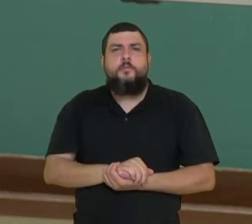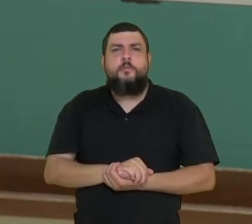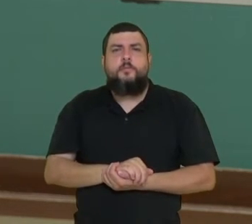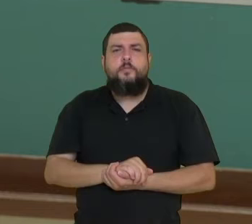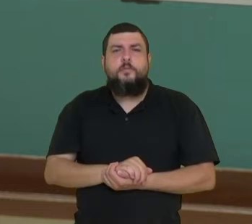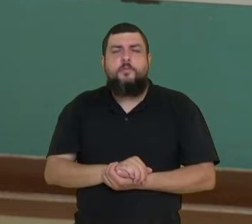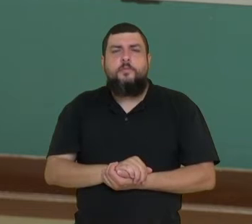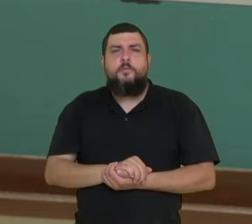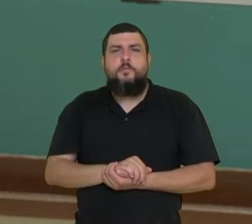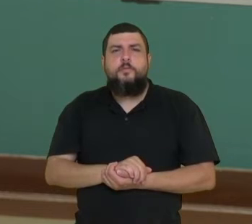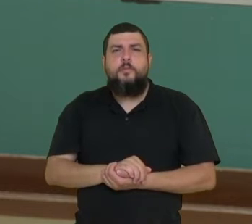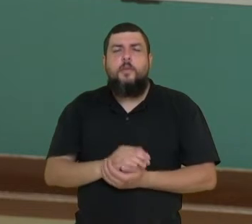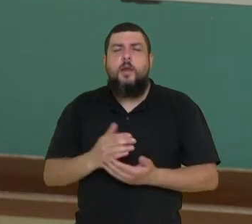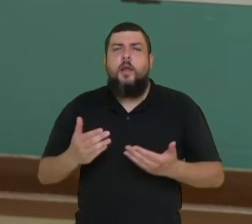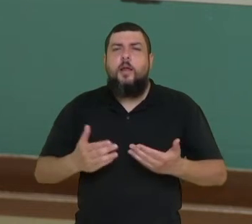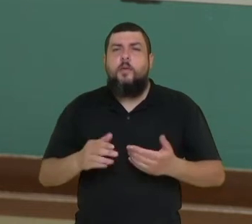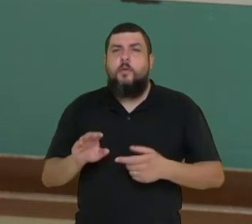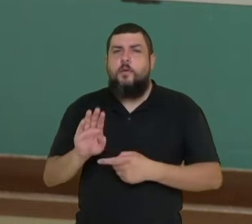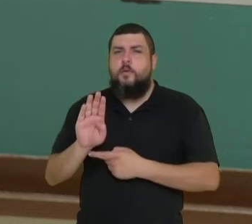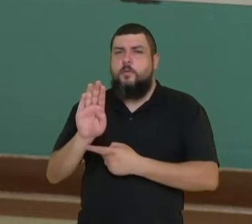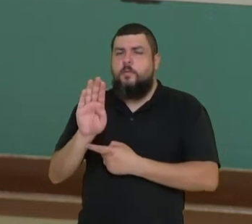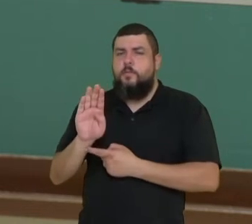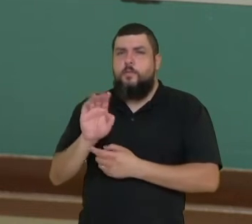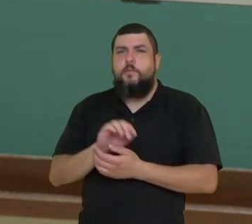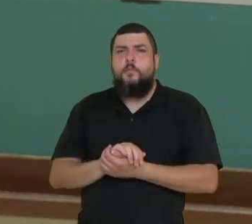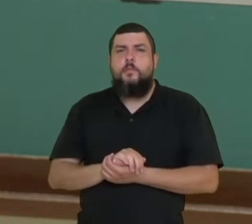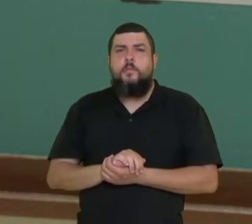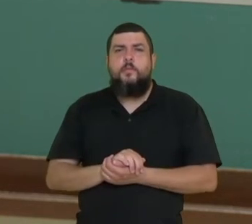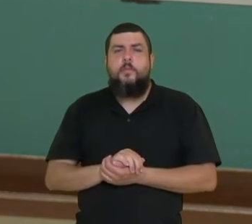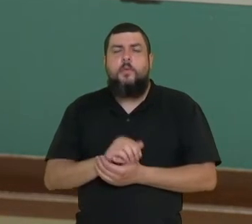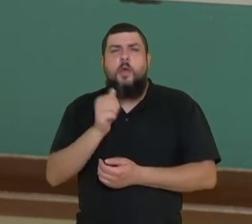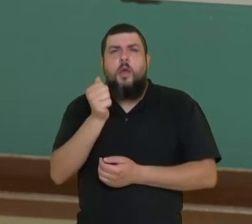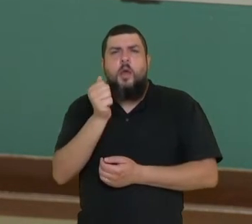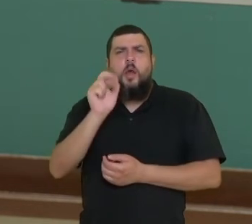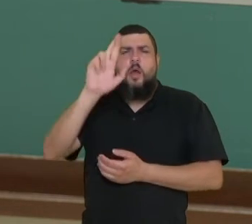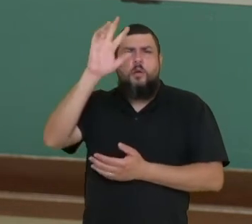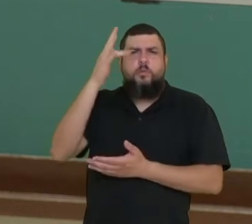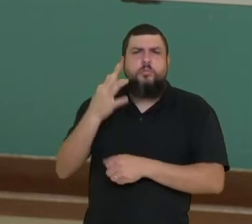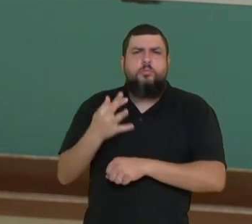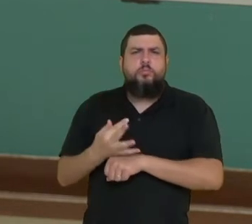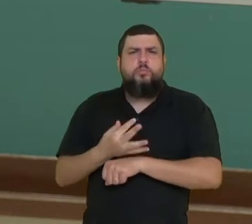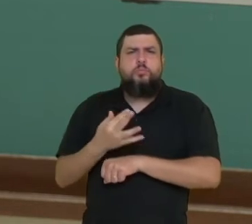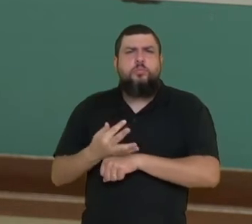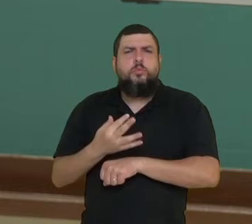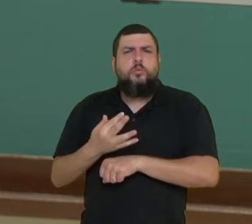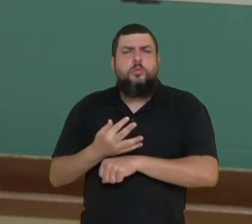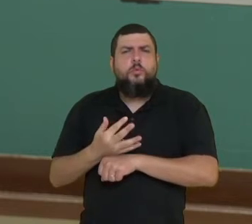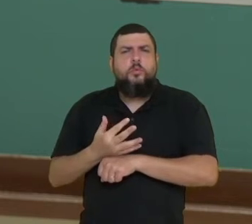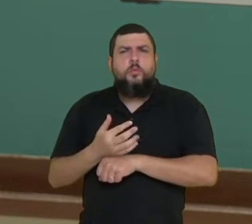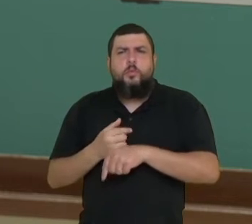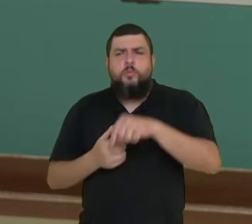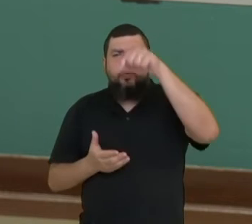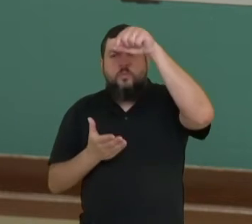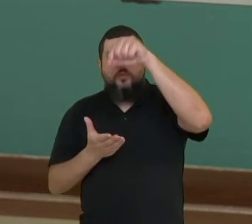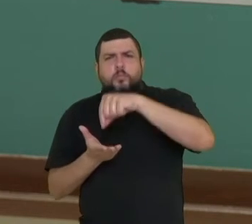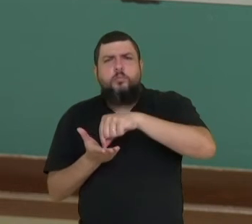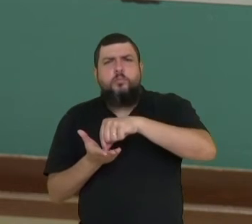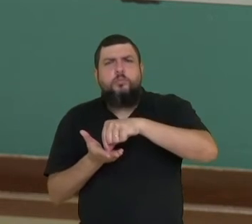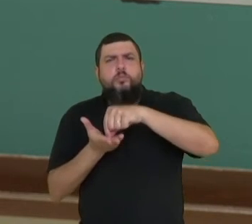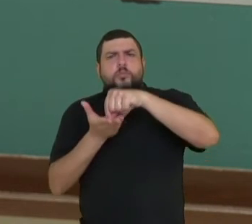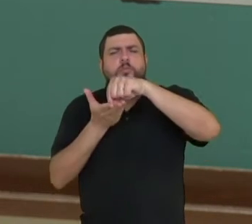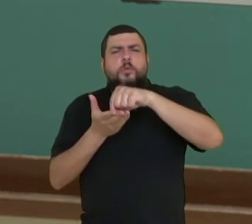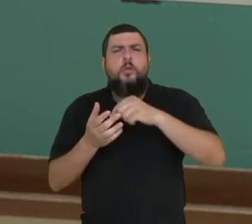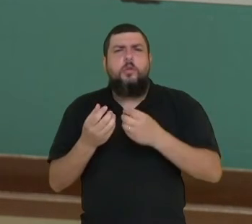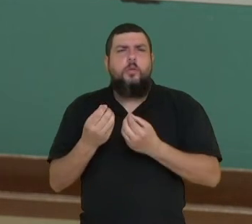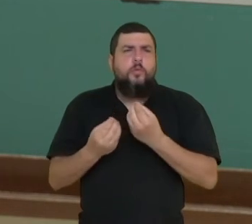item B, a força de resistência do ar nessa queda, né? Então, o que a gente teria aqui, ó?